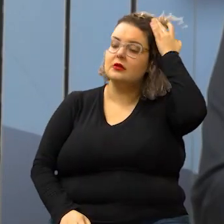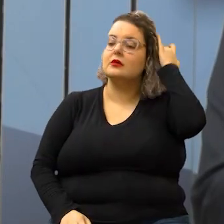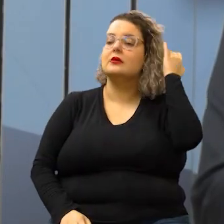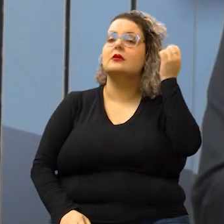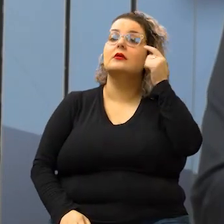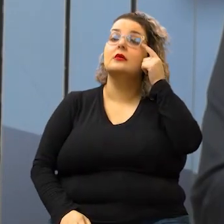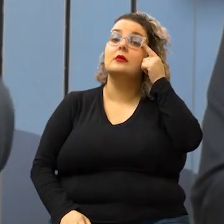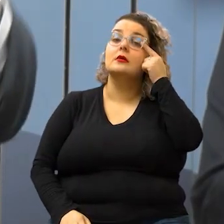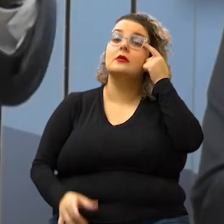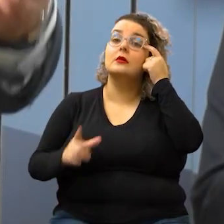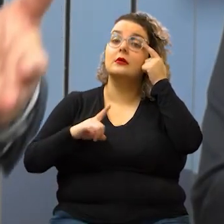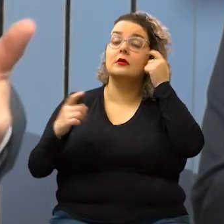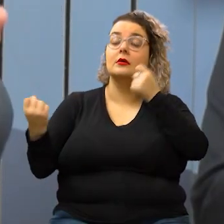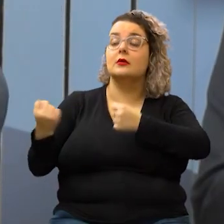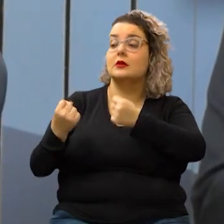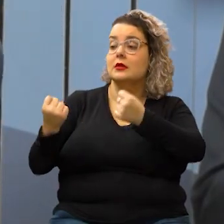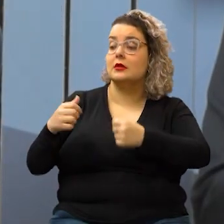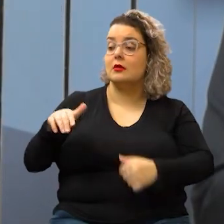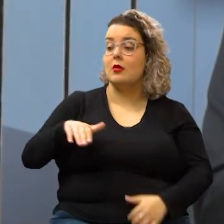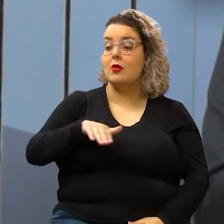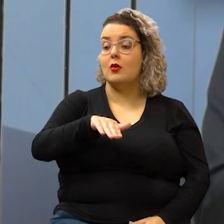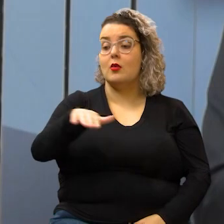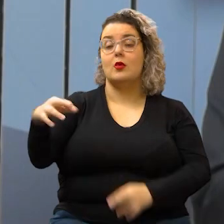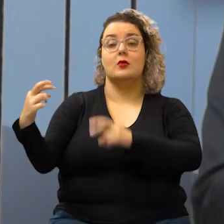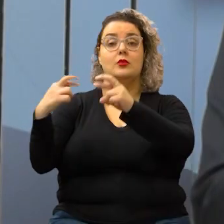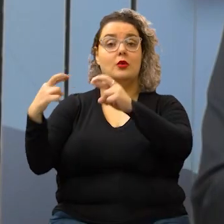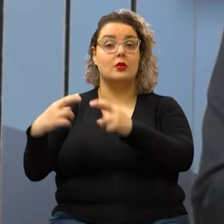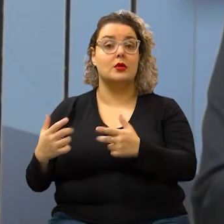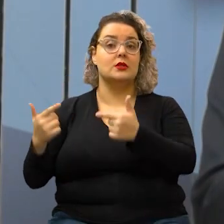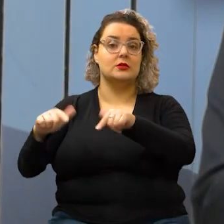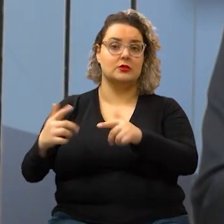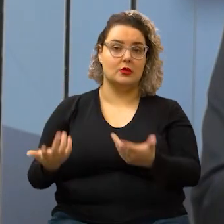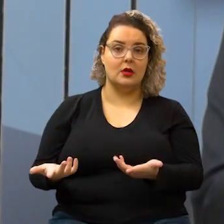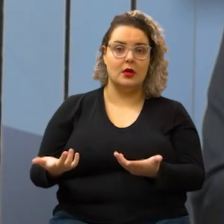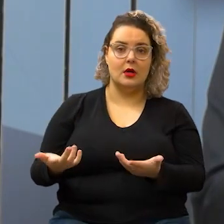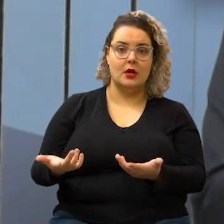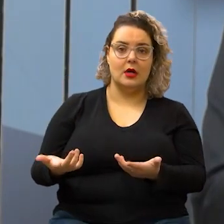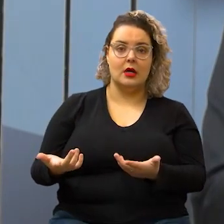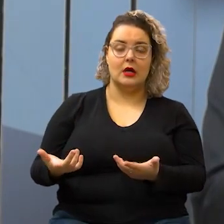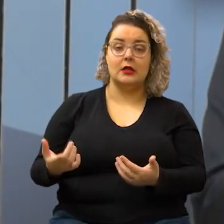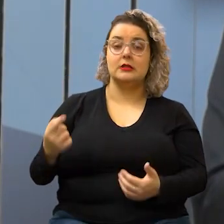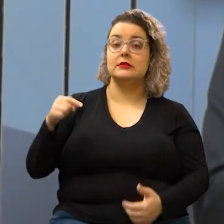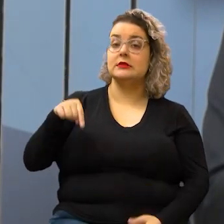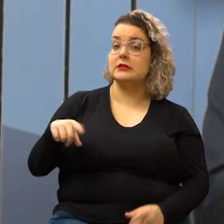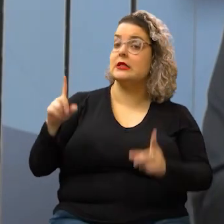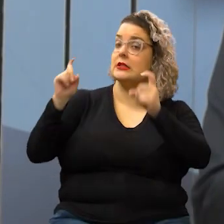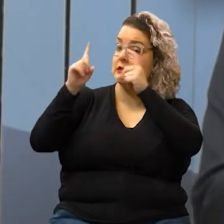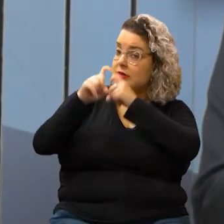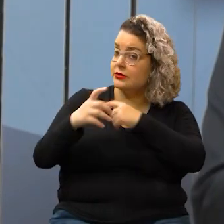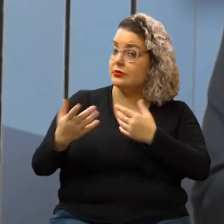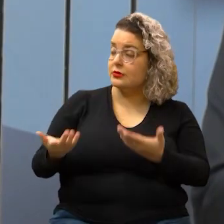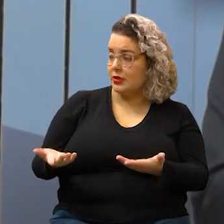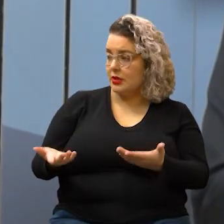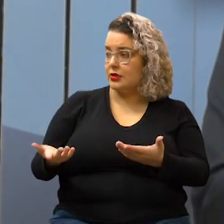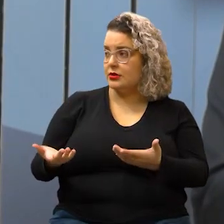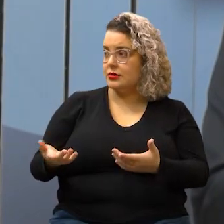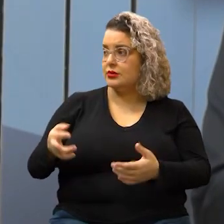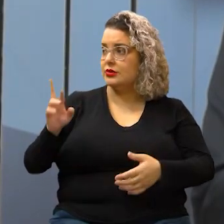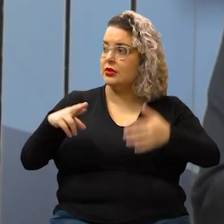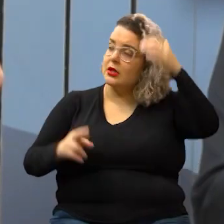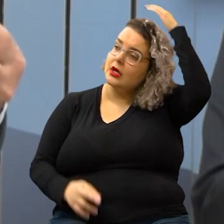um veículo para irem a esses locais. E essa foi a dificuldade, porque por conta